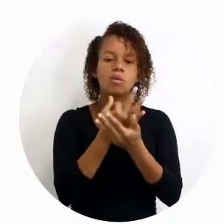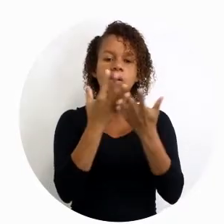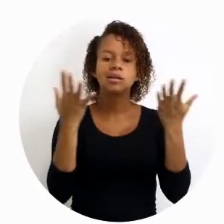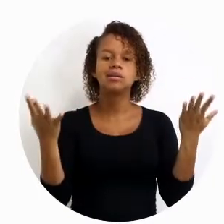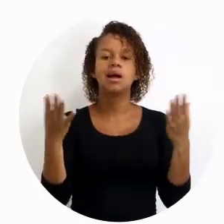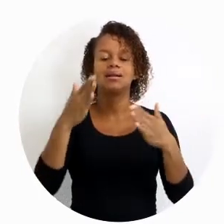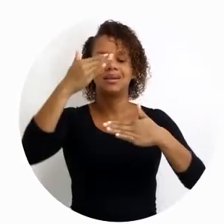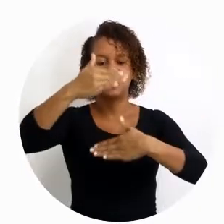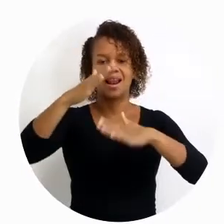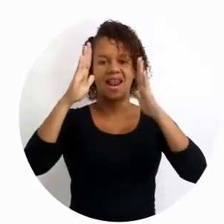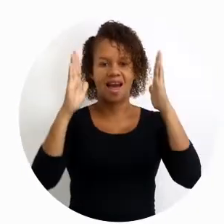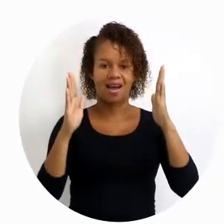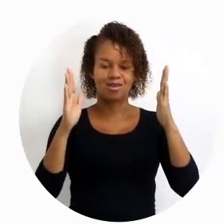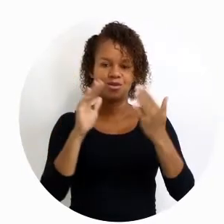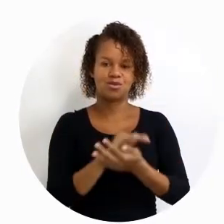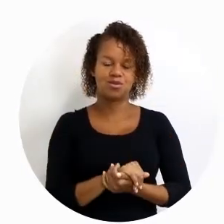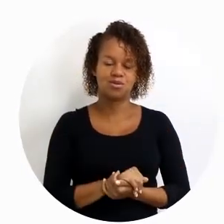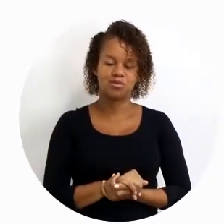de quantidade de lado.